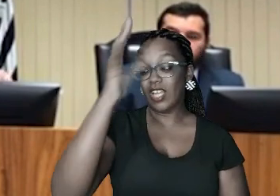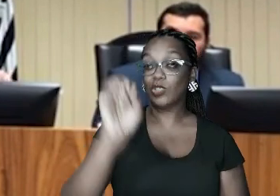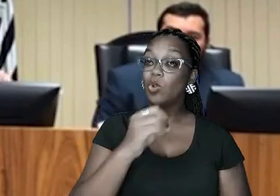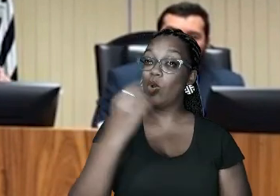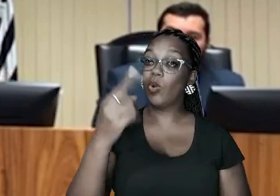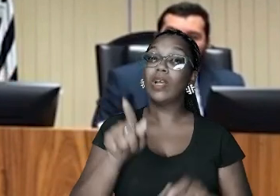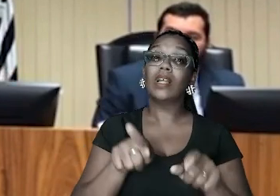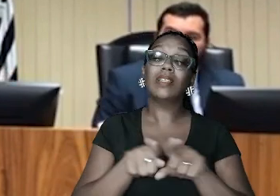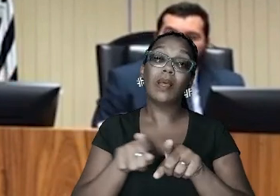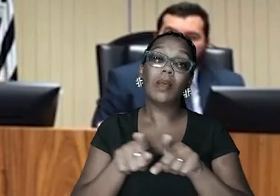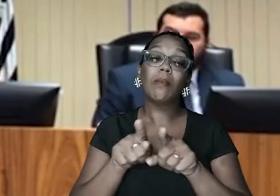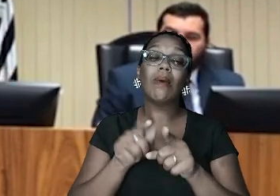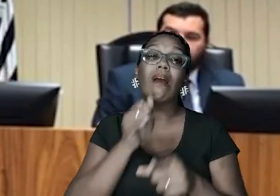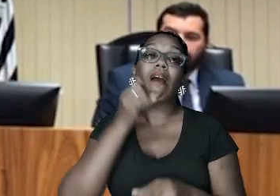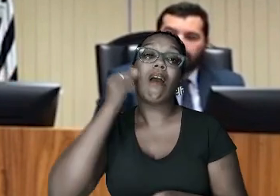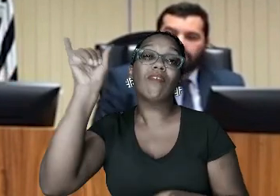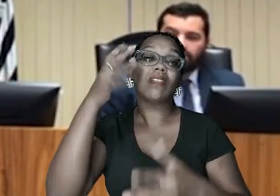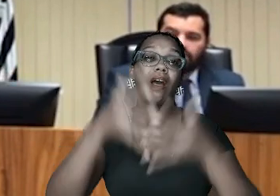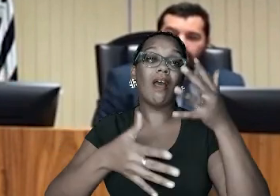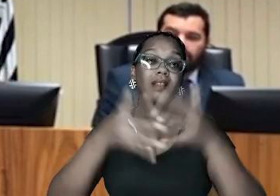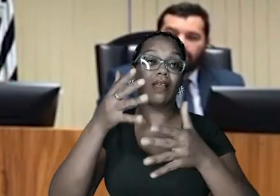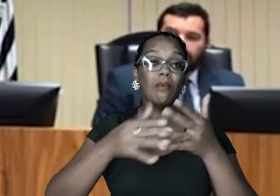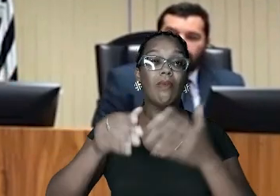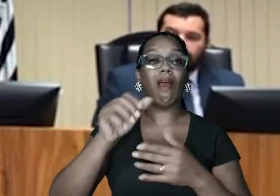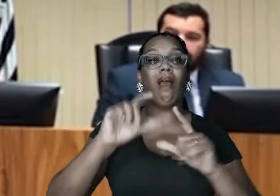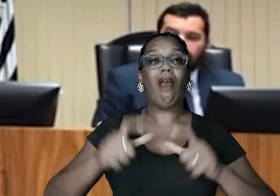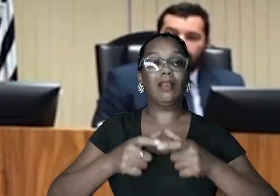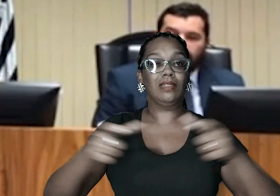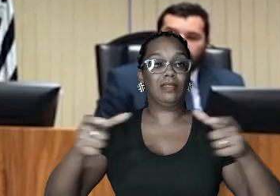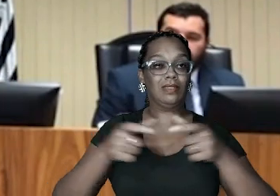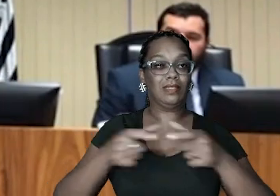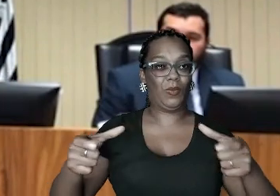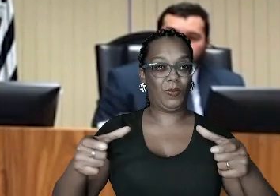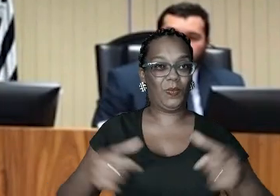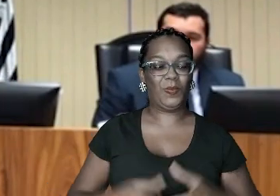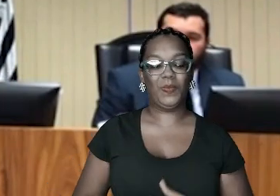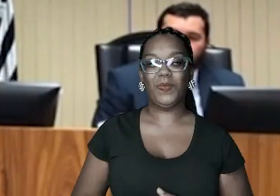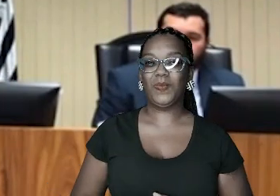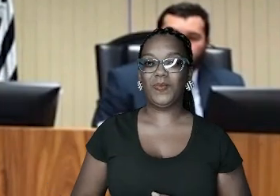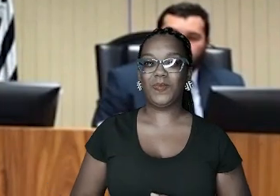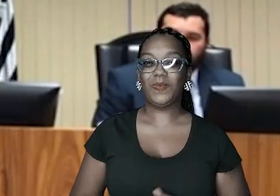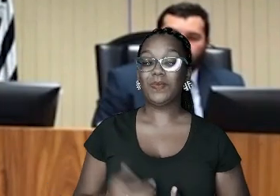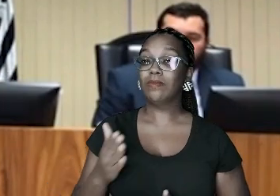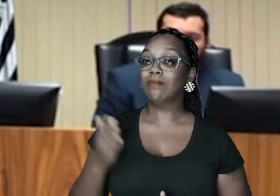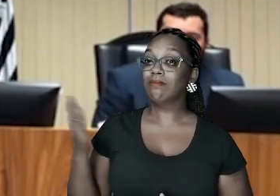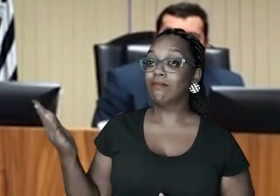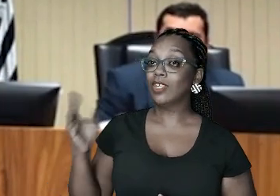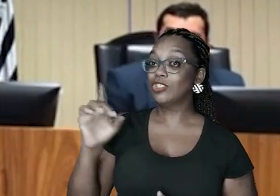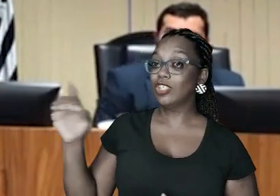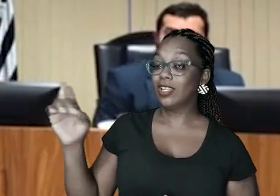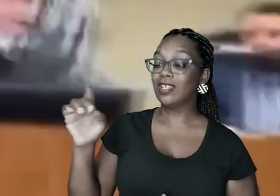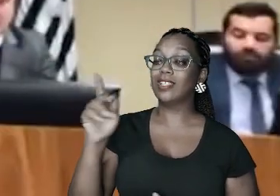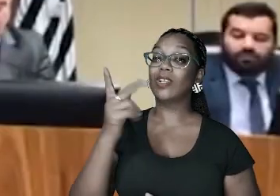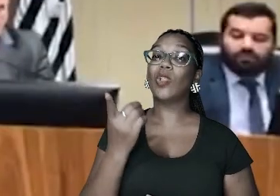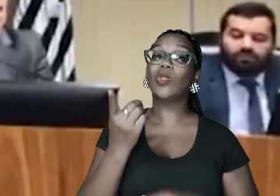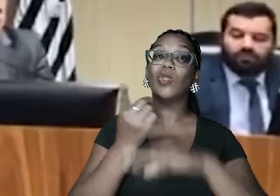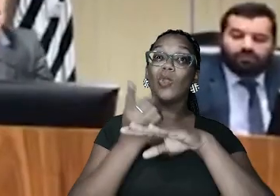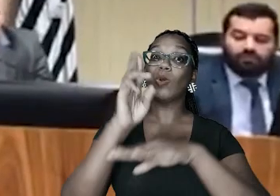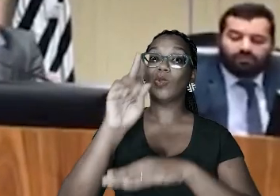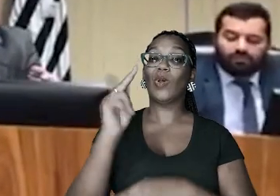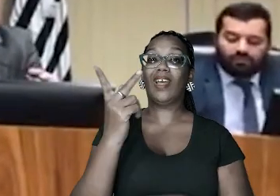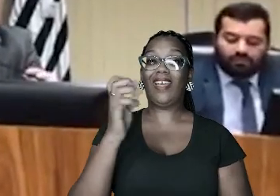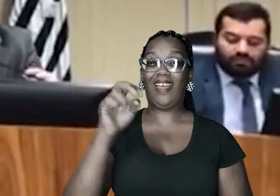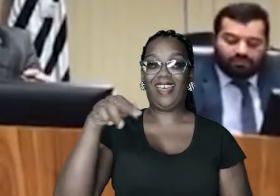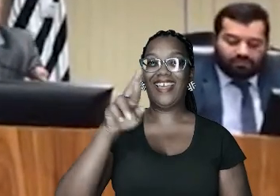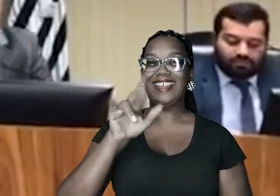sócios dificulta até mesmo em péssima possível autorização de ações e a minha direita